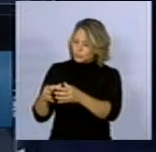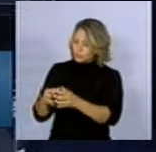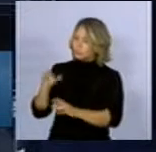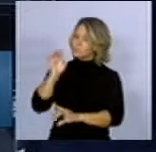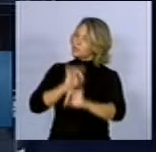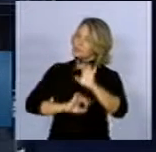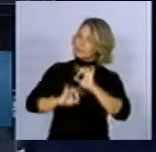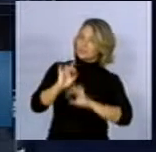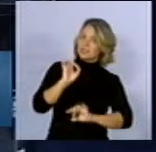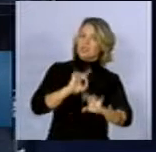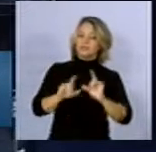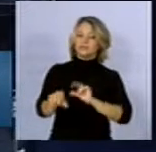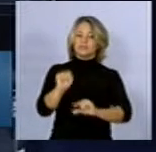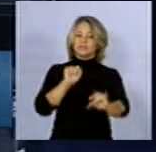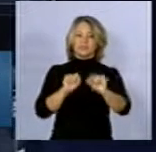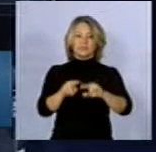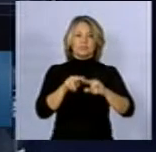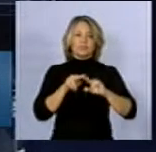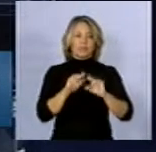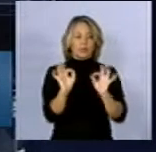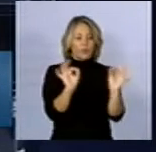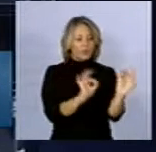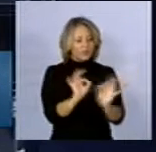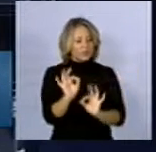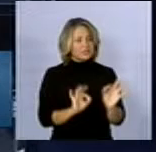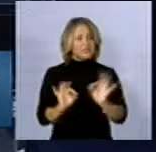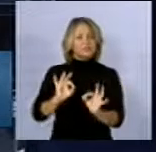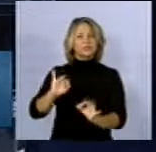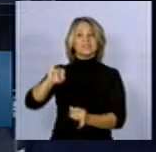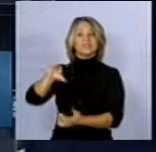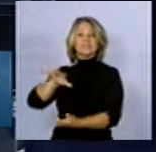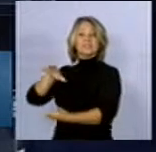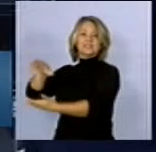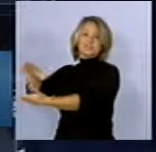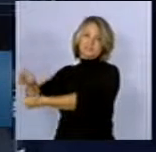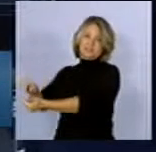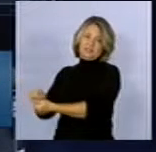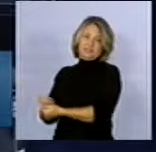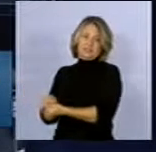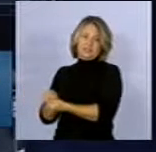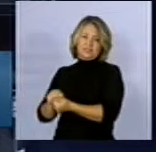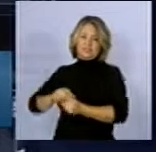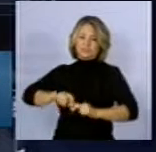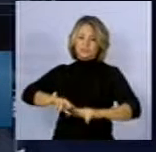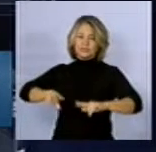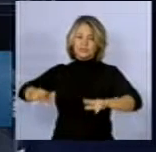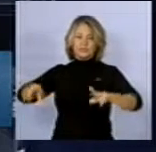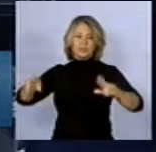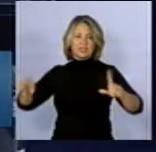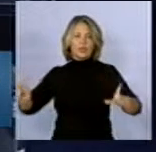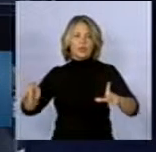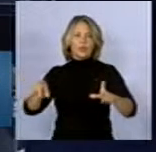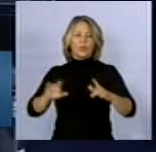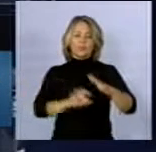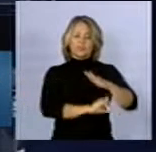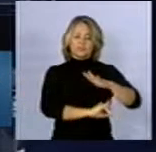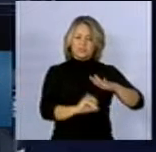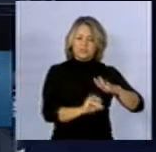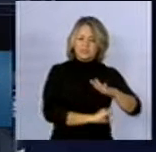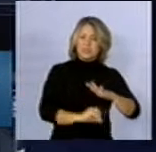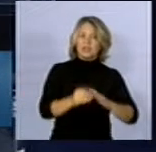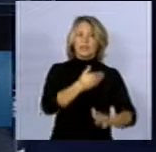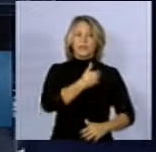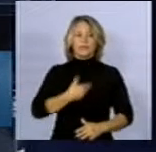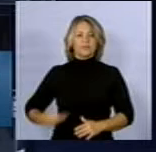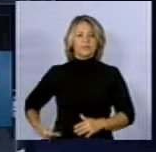especializados foram nomeados por organizações internacionais, a ICNIRP, a OMS, governos